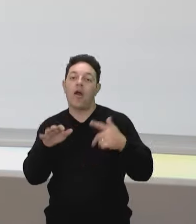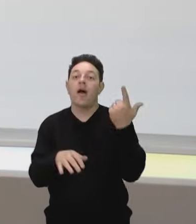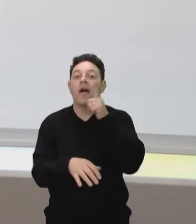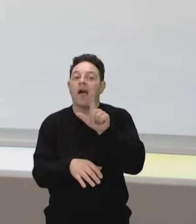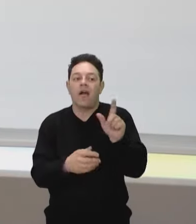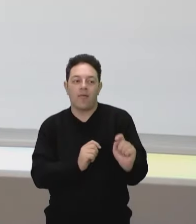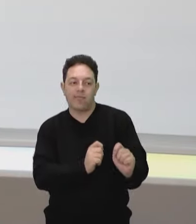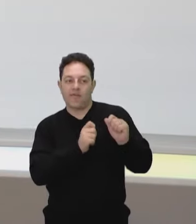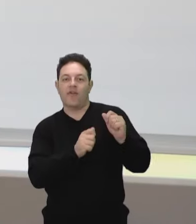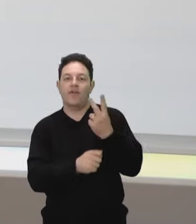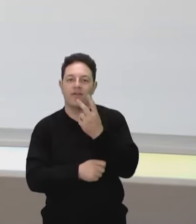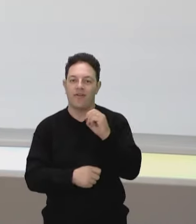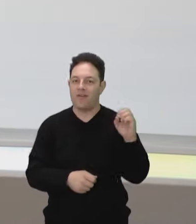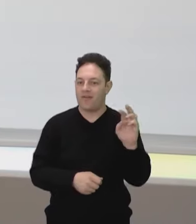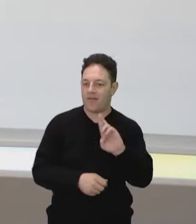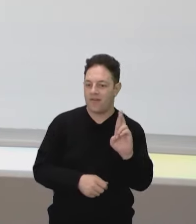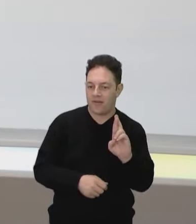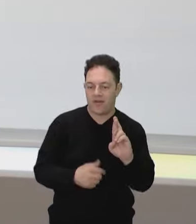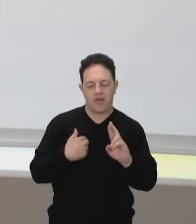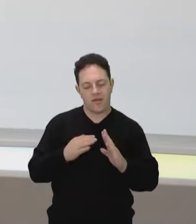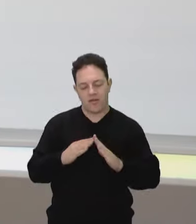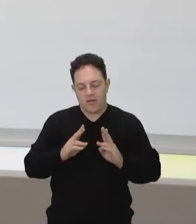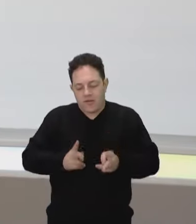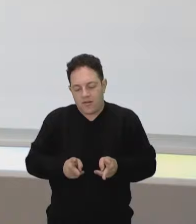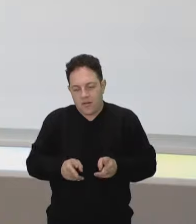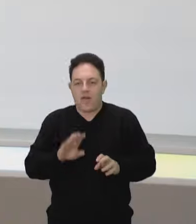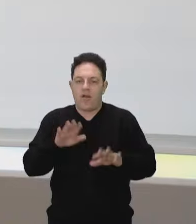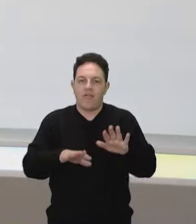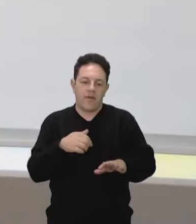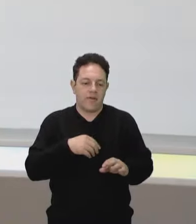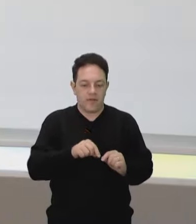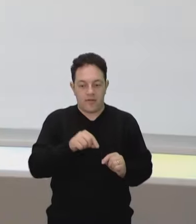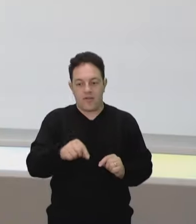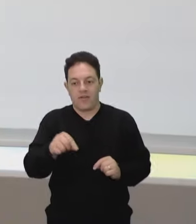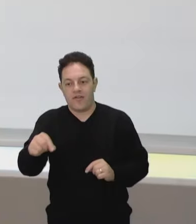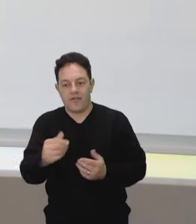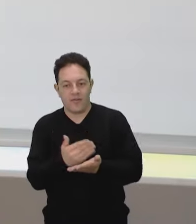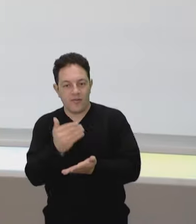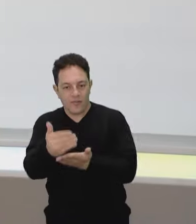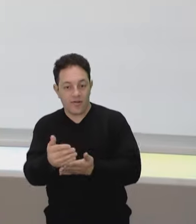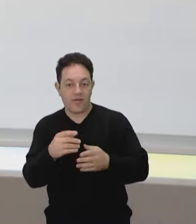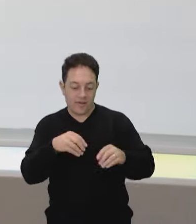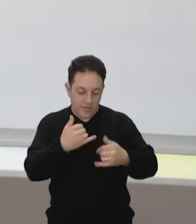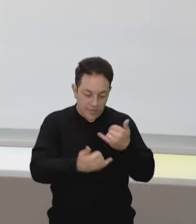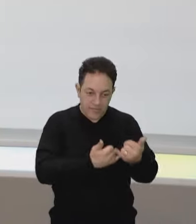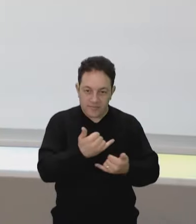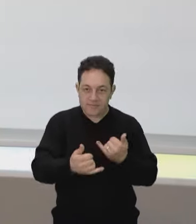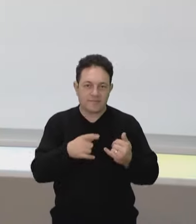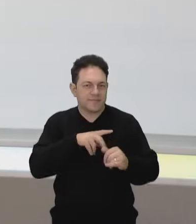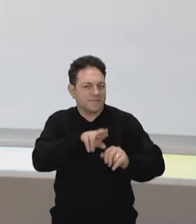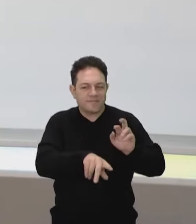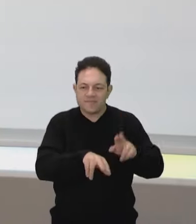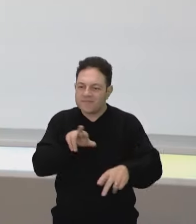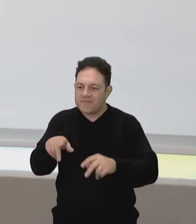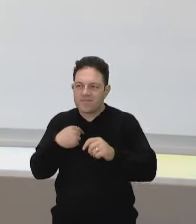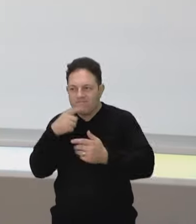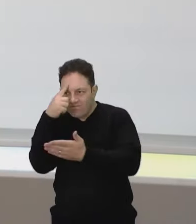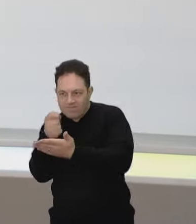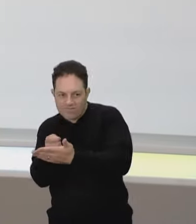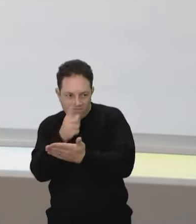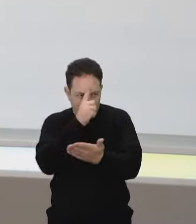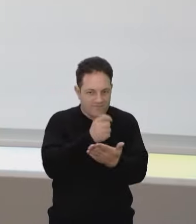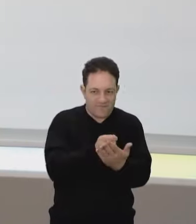de R$200, permaneço na mesma casa ou ande 2 casas. Dentro do jogo tinha várias decisões a